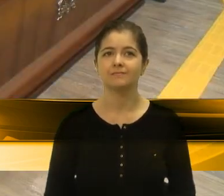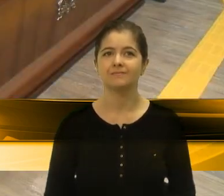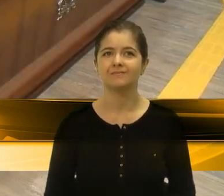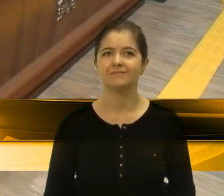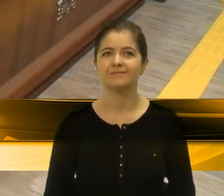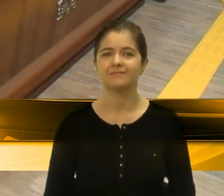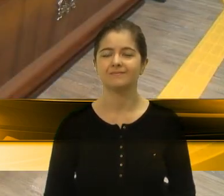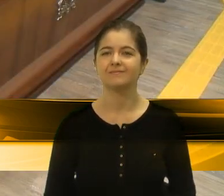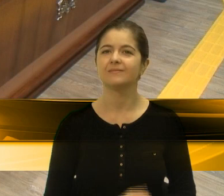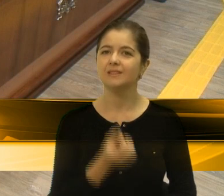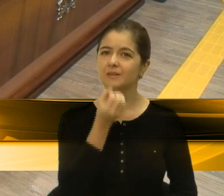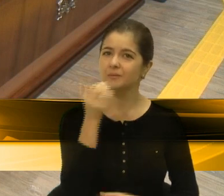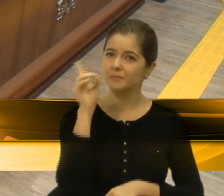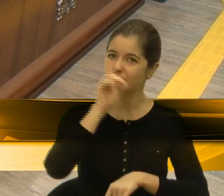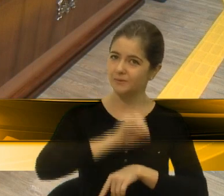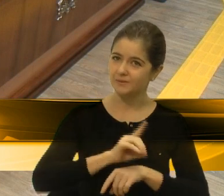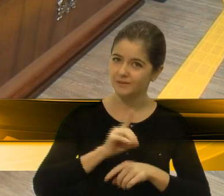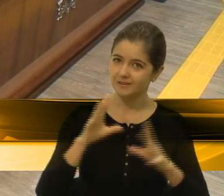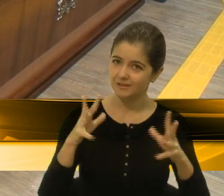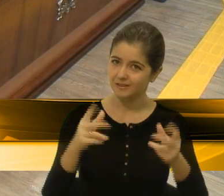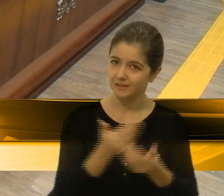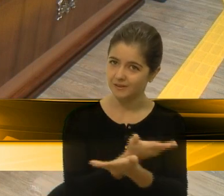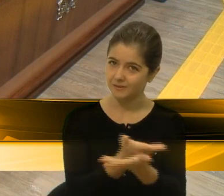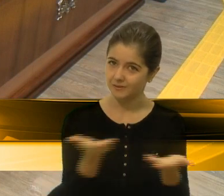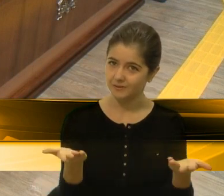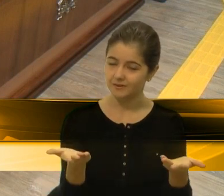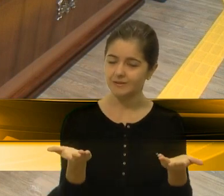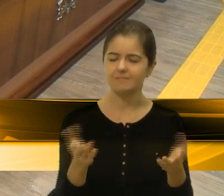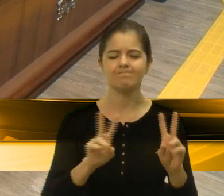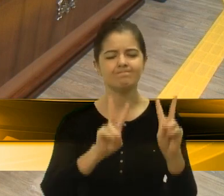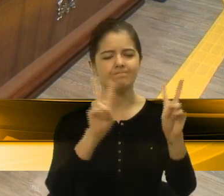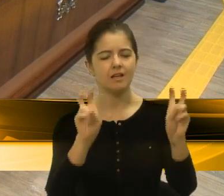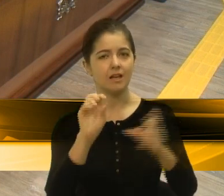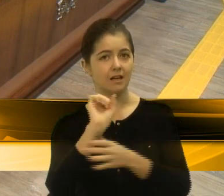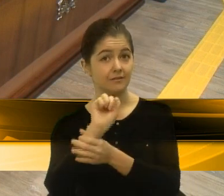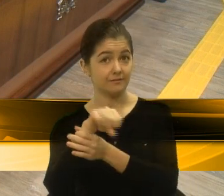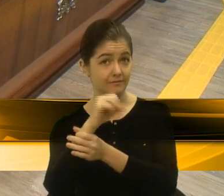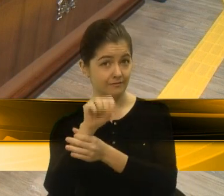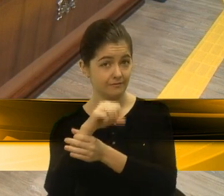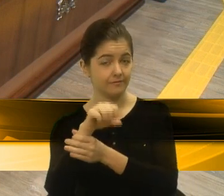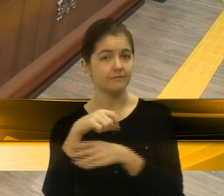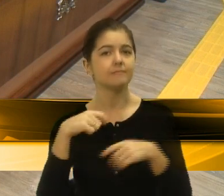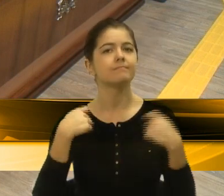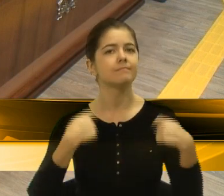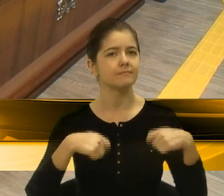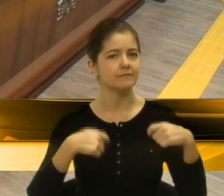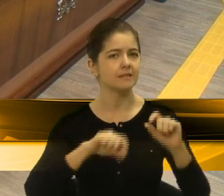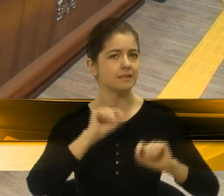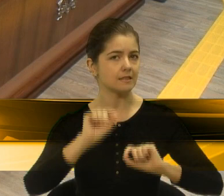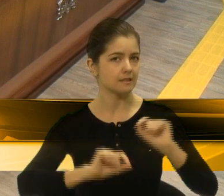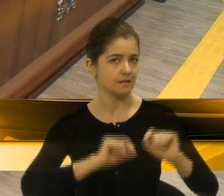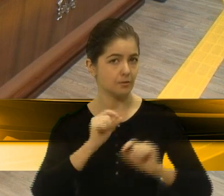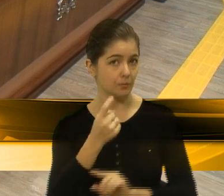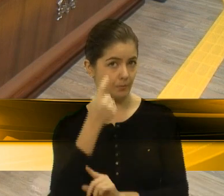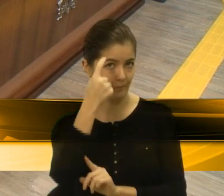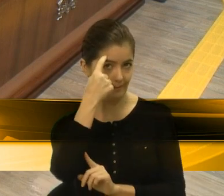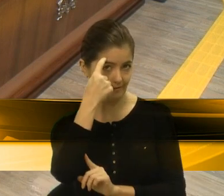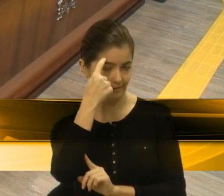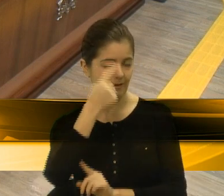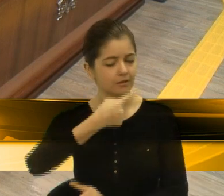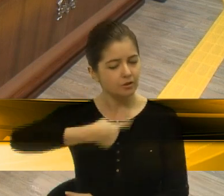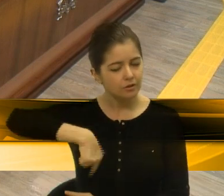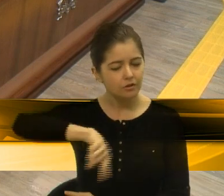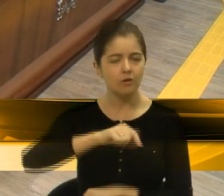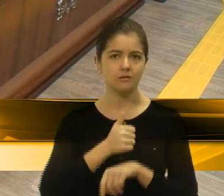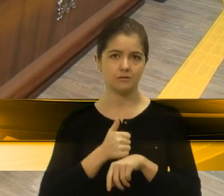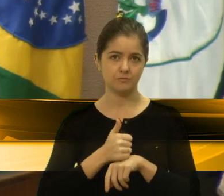Agora sim, bom dia a todos. Quando a gente fala de fisioterapia, é importante a gente pensar que nós, como profissionais e como